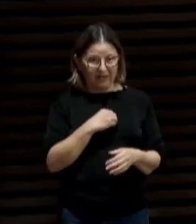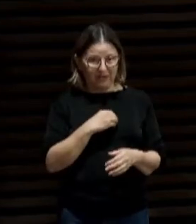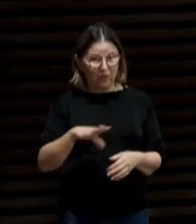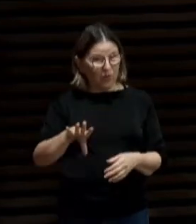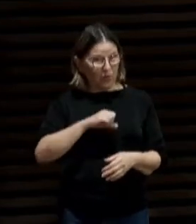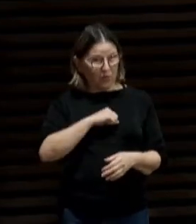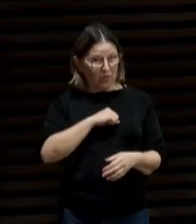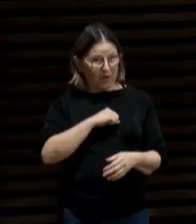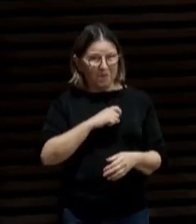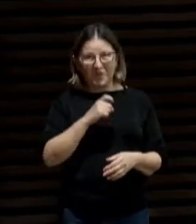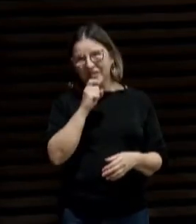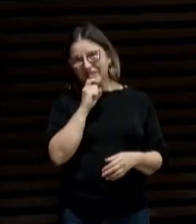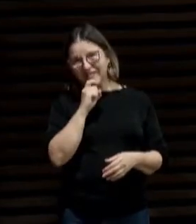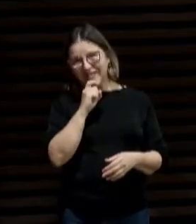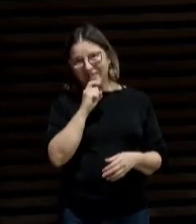acontecendo?